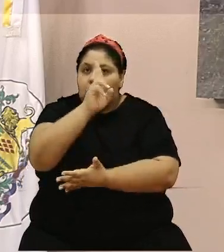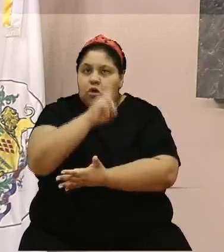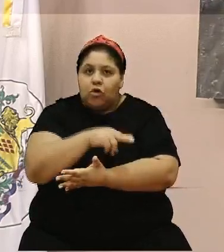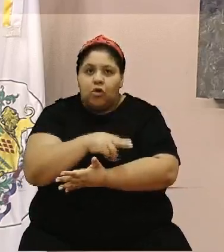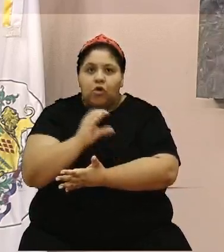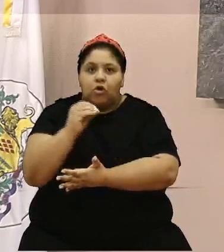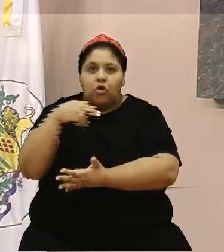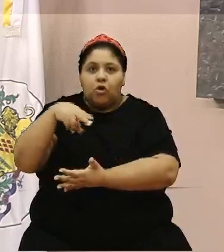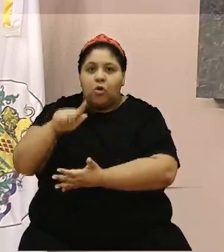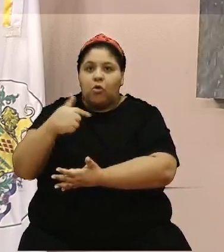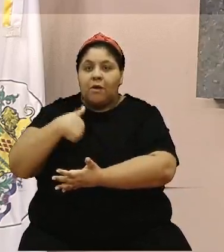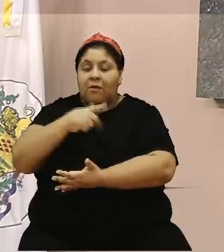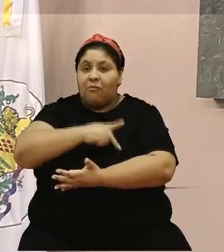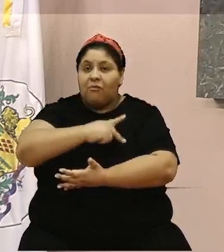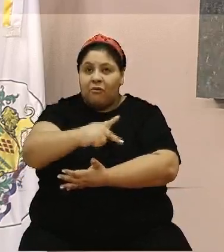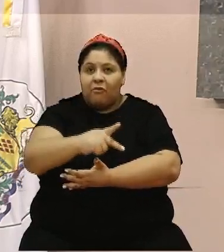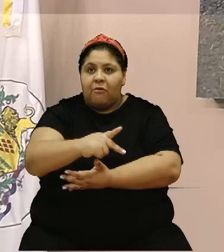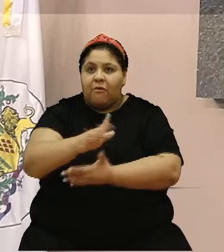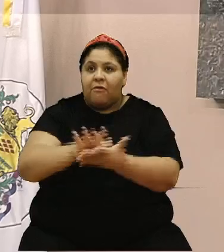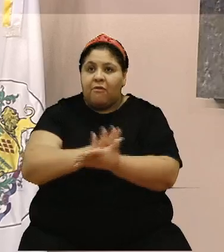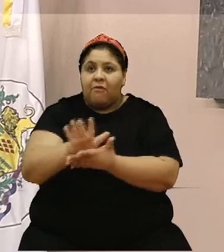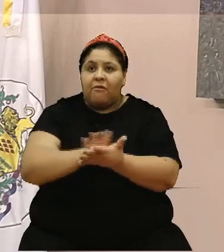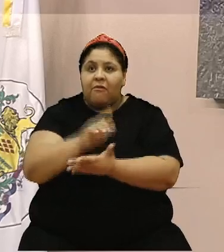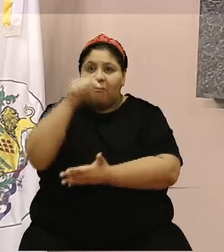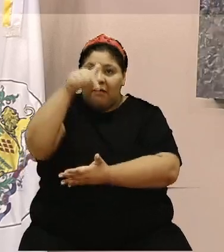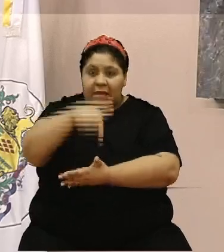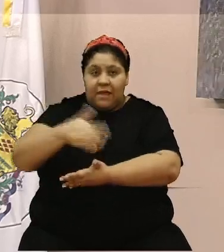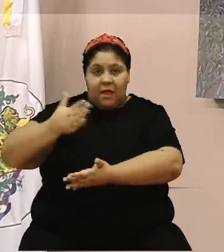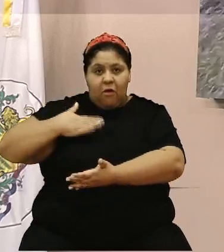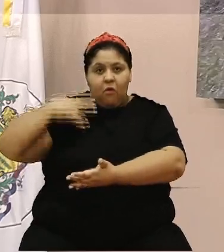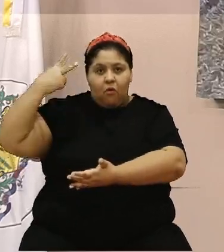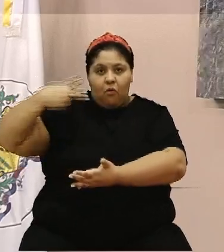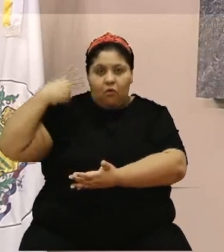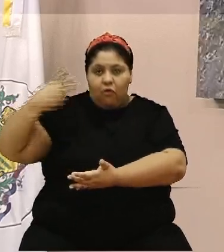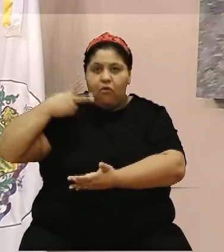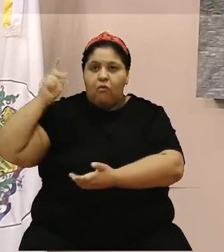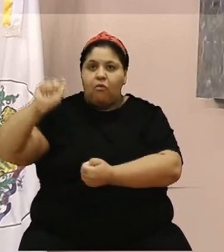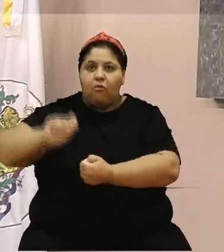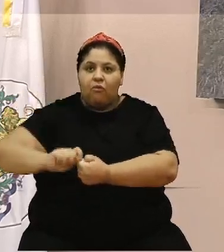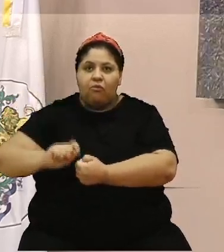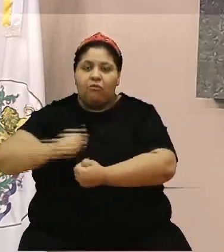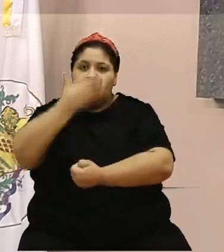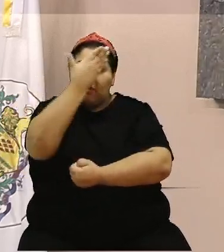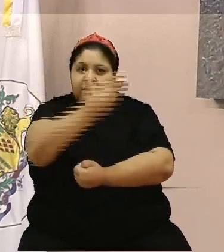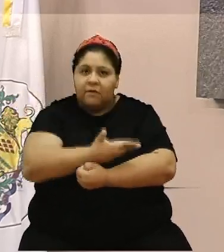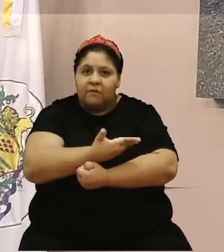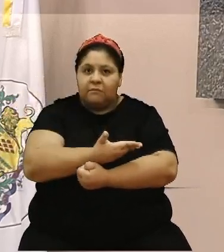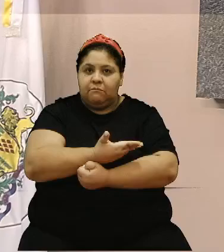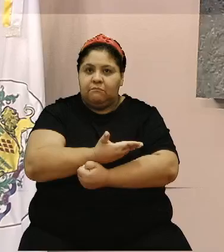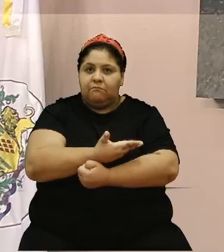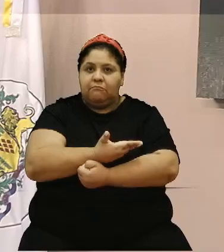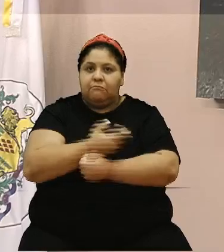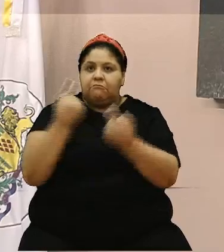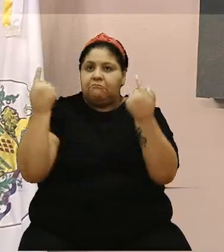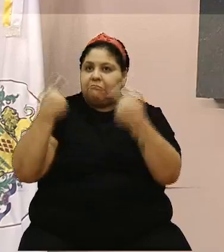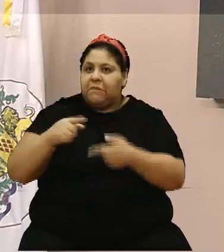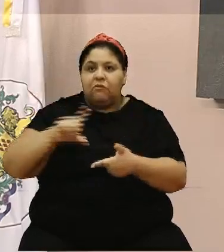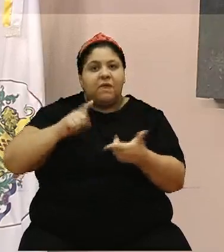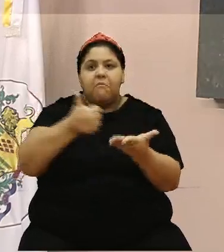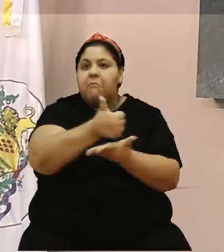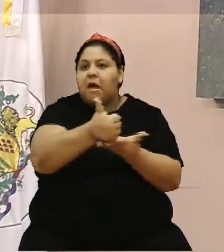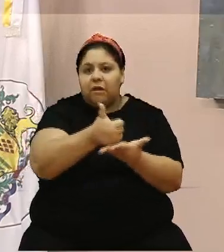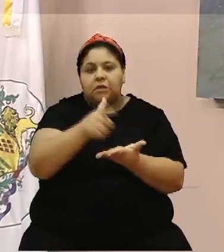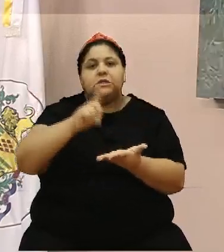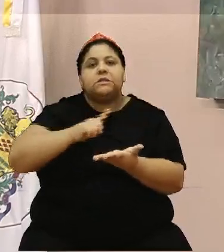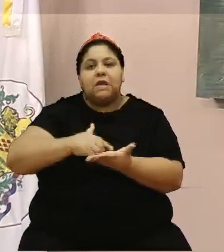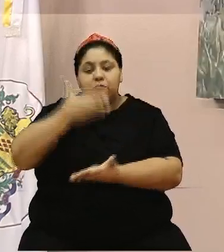a ONG que eu presido e nem essa parlamentar, iria fazer alguma acusação infundada. Nós